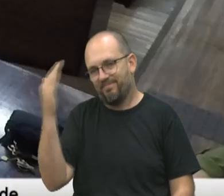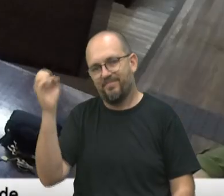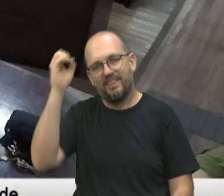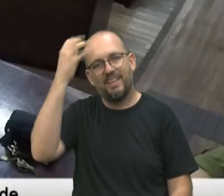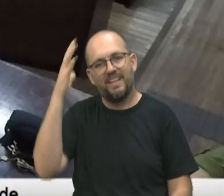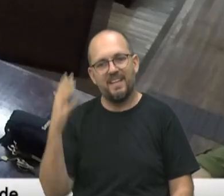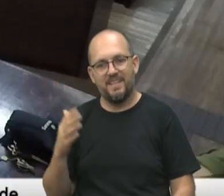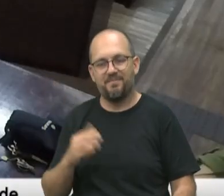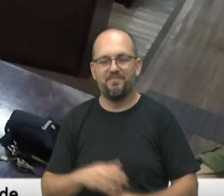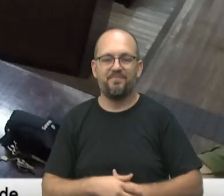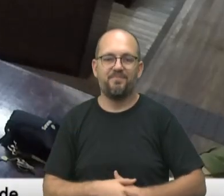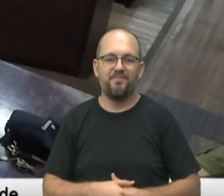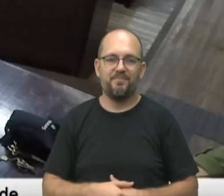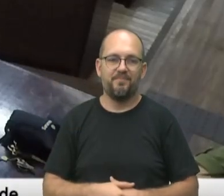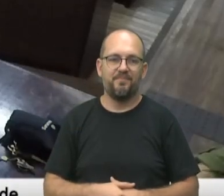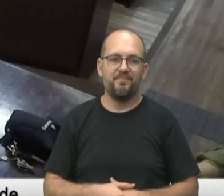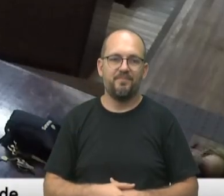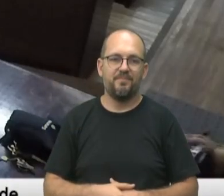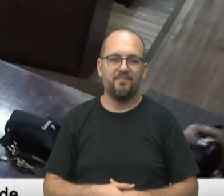a você.